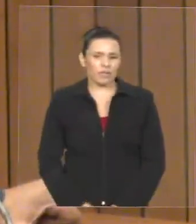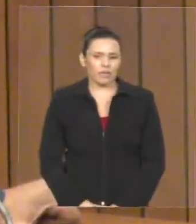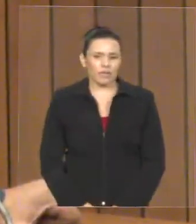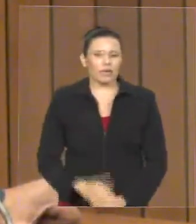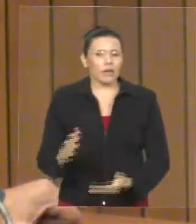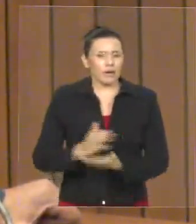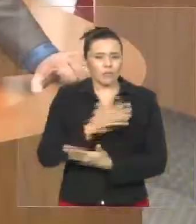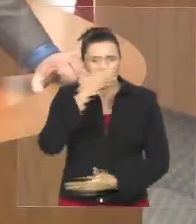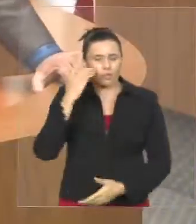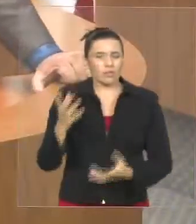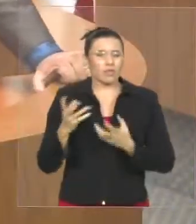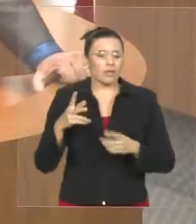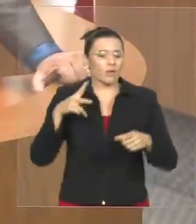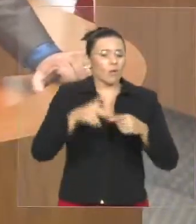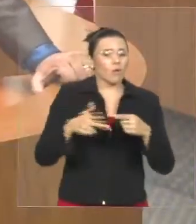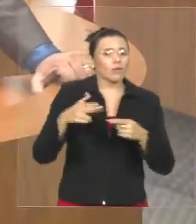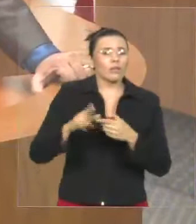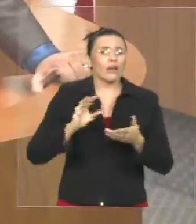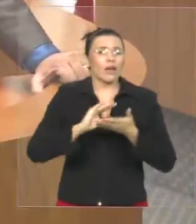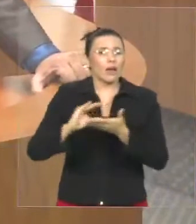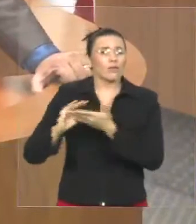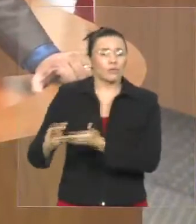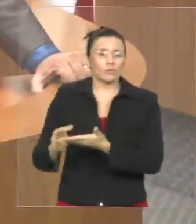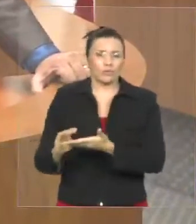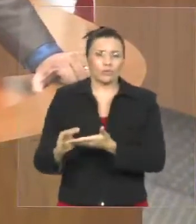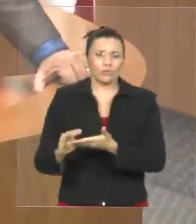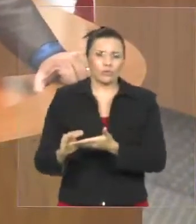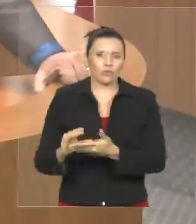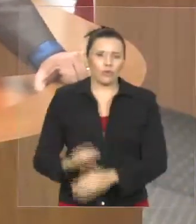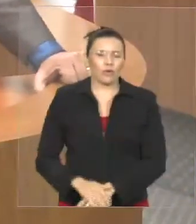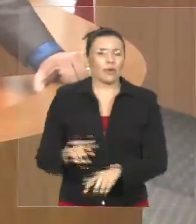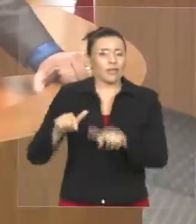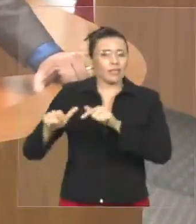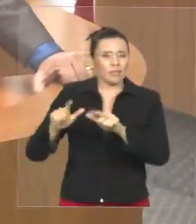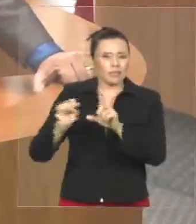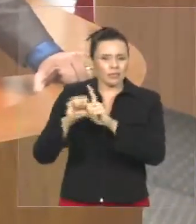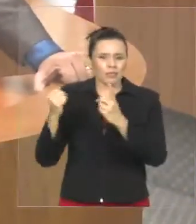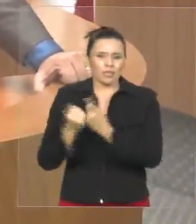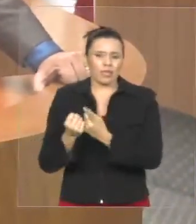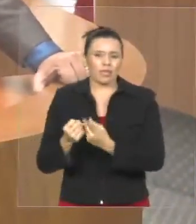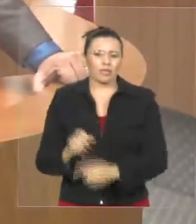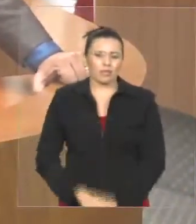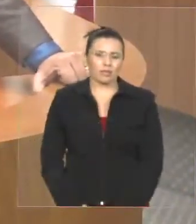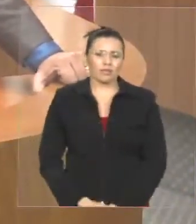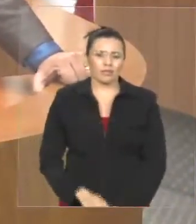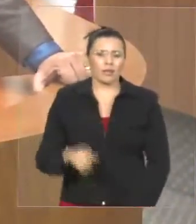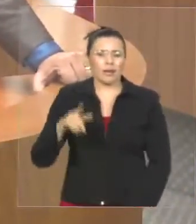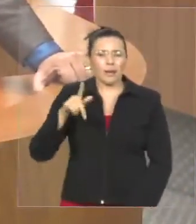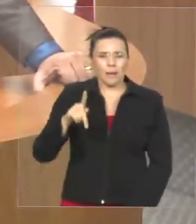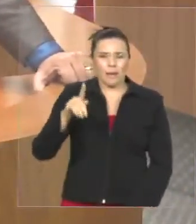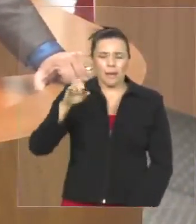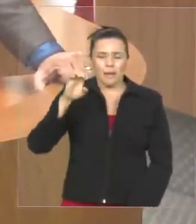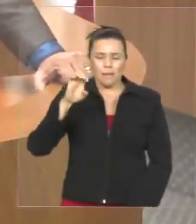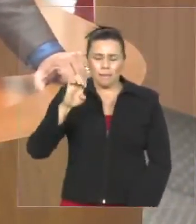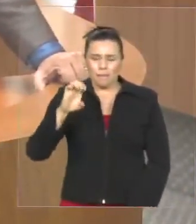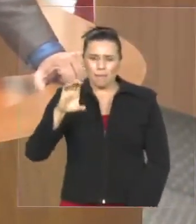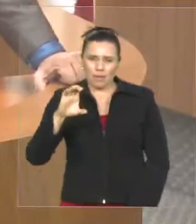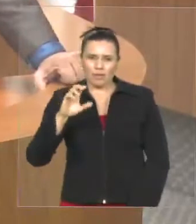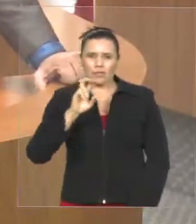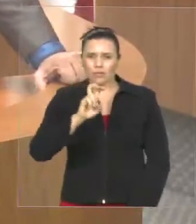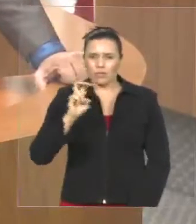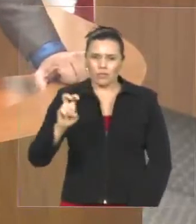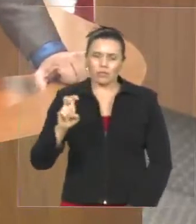sociais, como fez o governo federal com a PEC 55, com a PEC 241, nas duas casas de